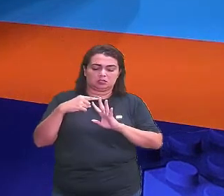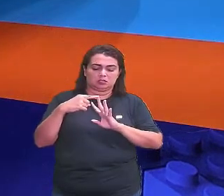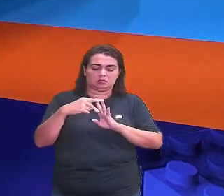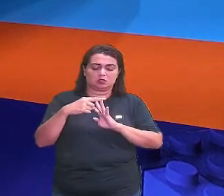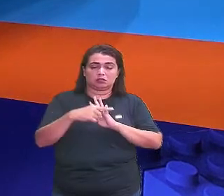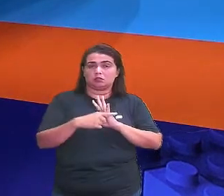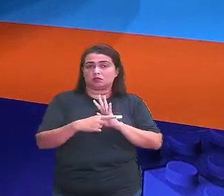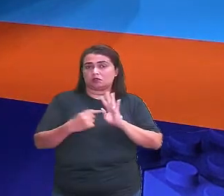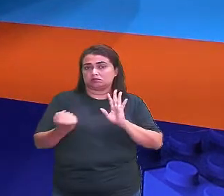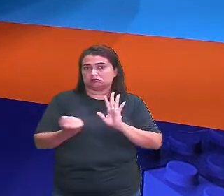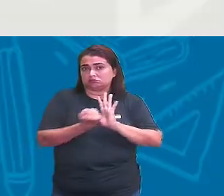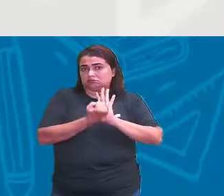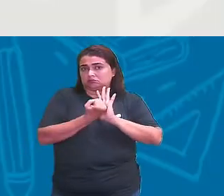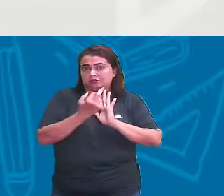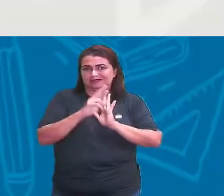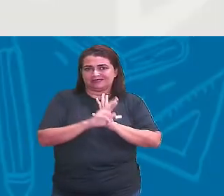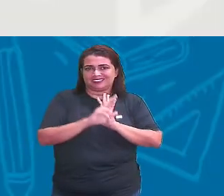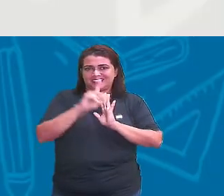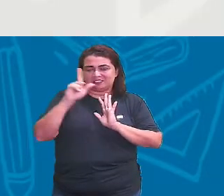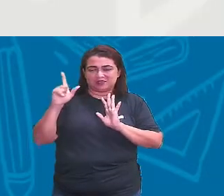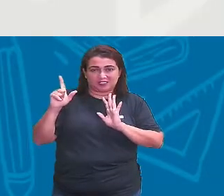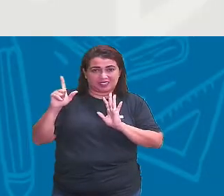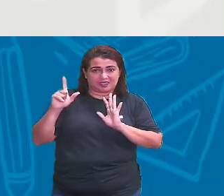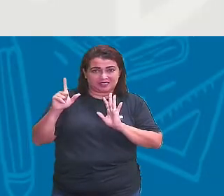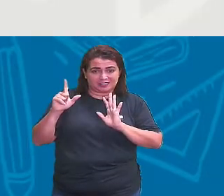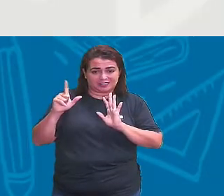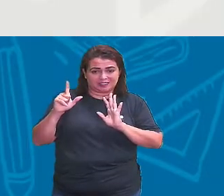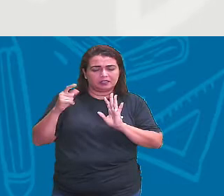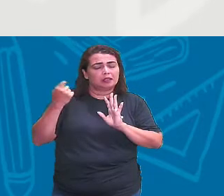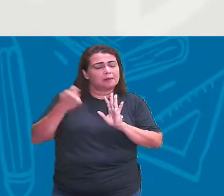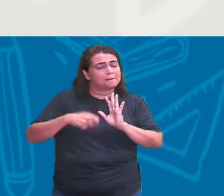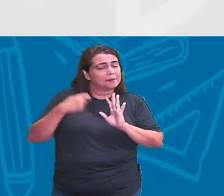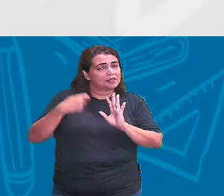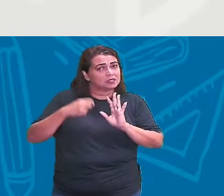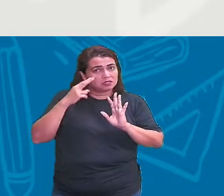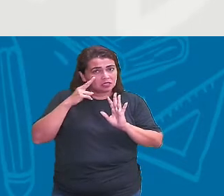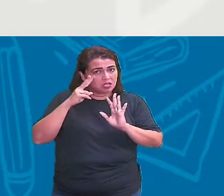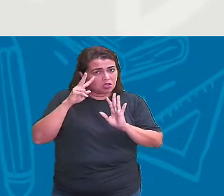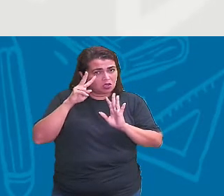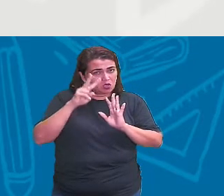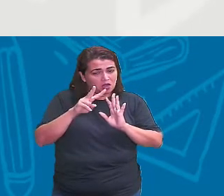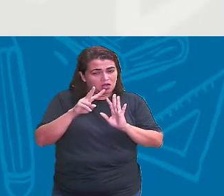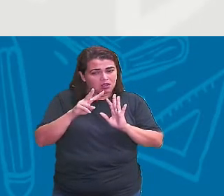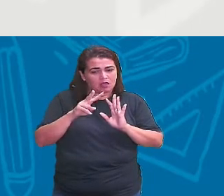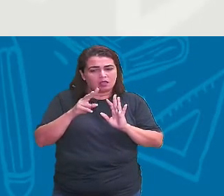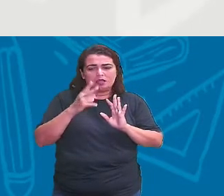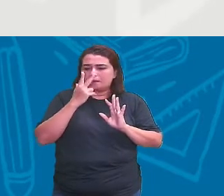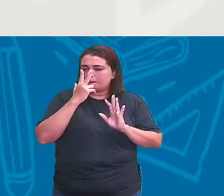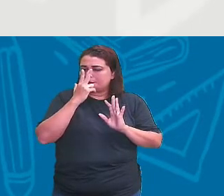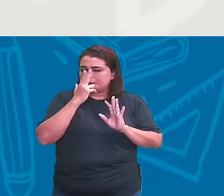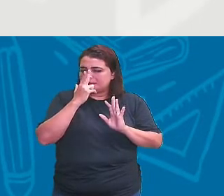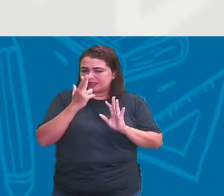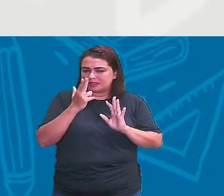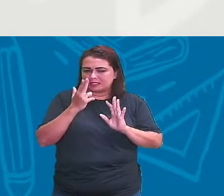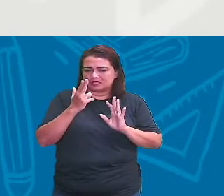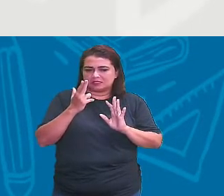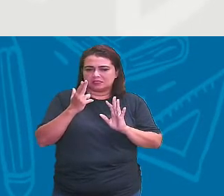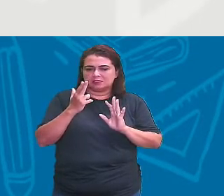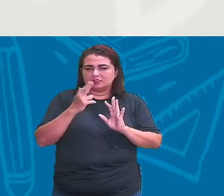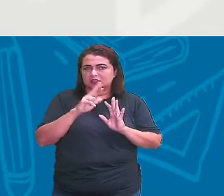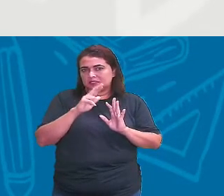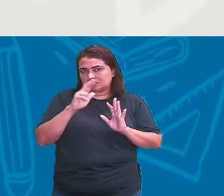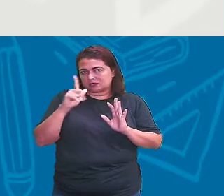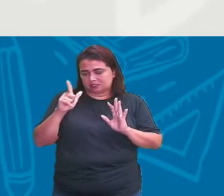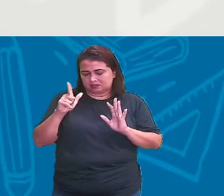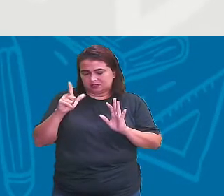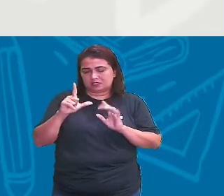formas diferentes, tá bom? E por isso a gente precisa observar, ela é bem parecida, diferente de outras letras que